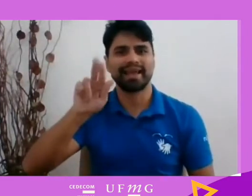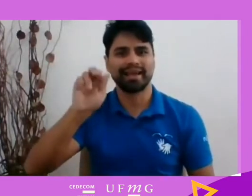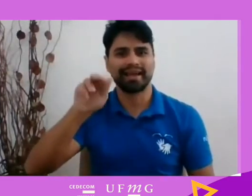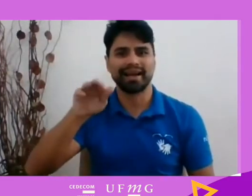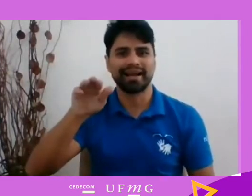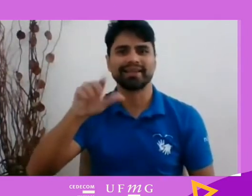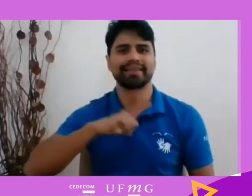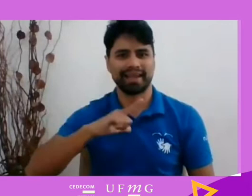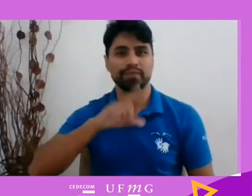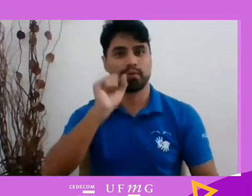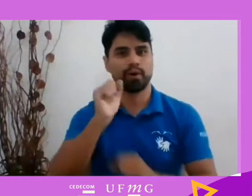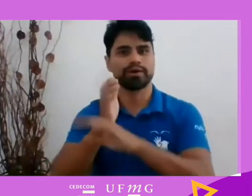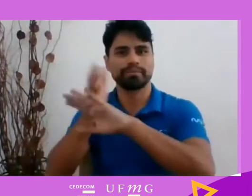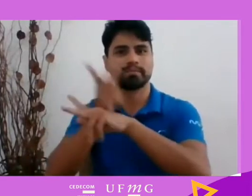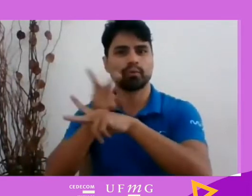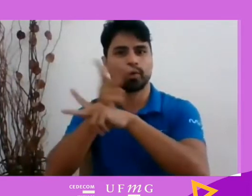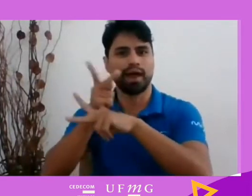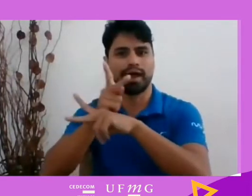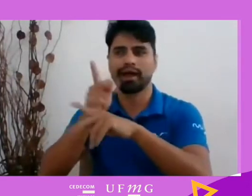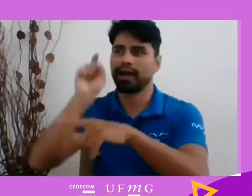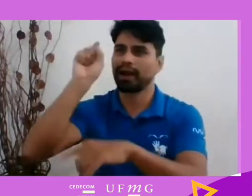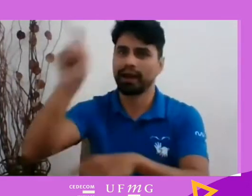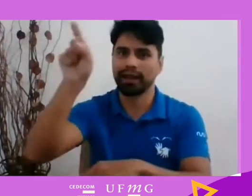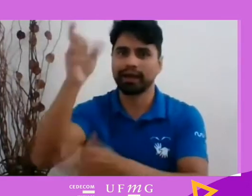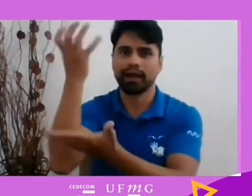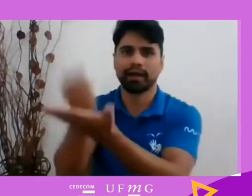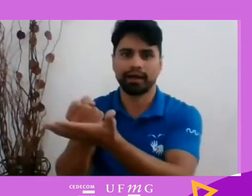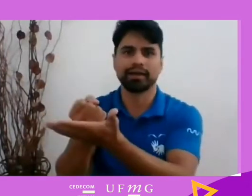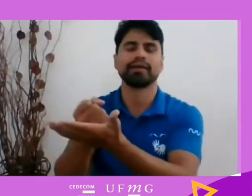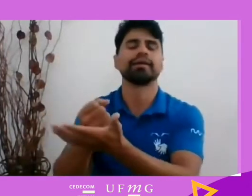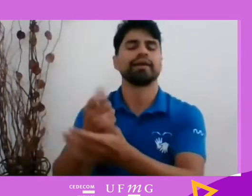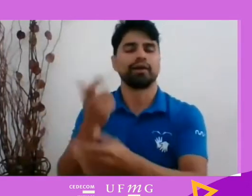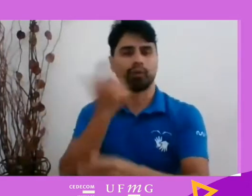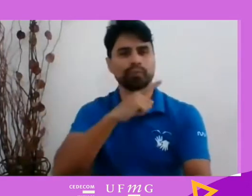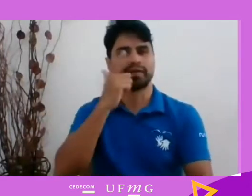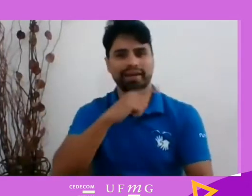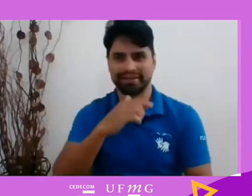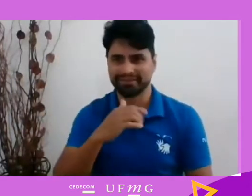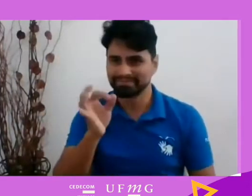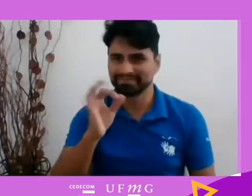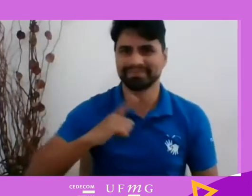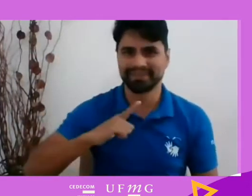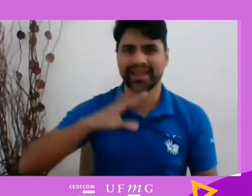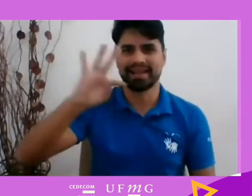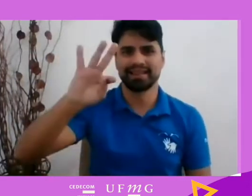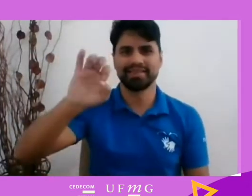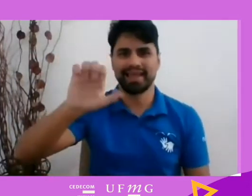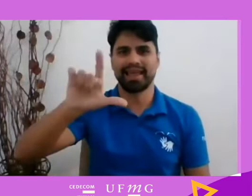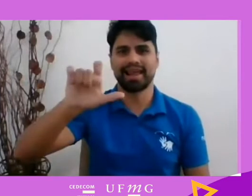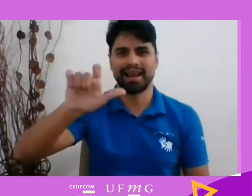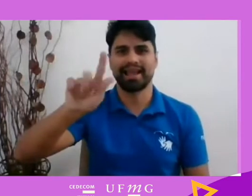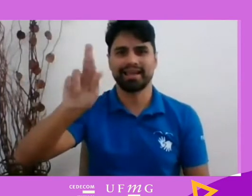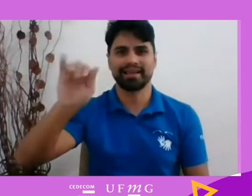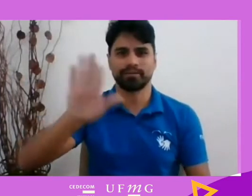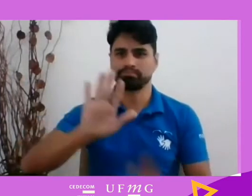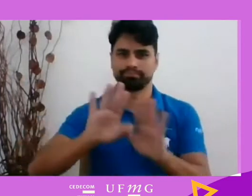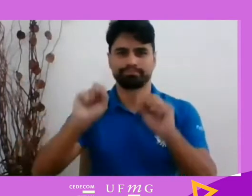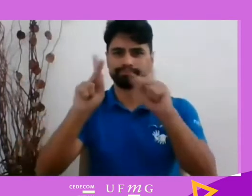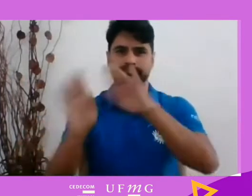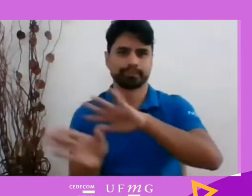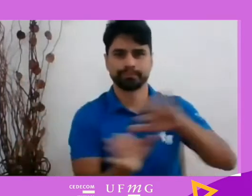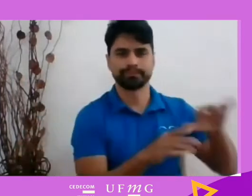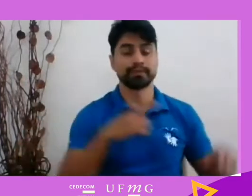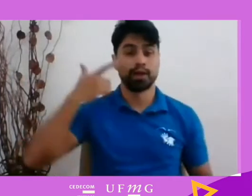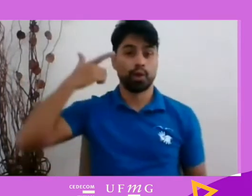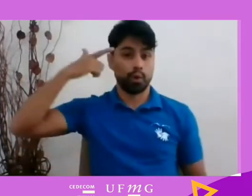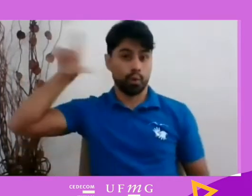também puxar outra pergunta que eu acho bem pertinente assim, para o nosso debate, que a Bruna Cássio, ela pergunta o seguinte: vocês